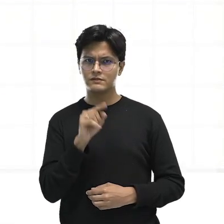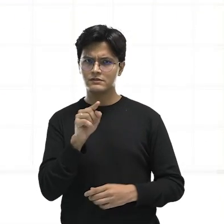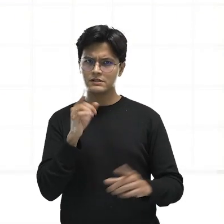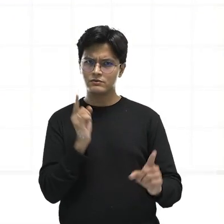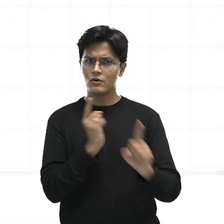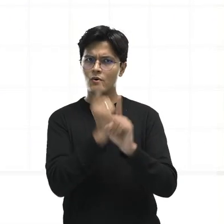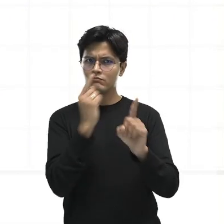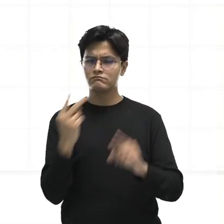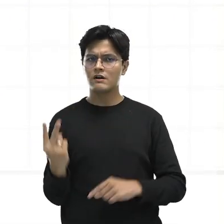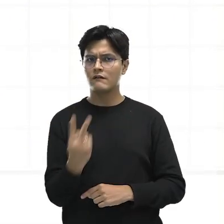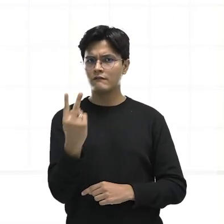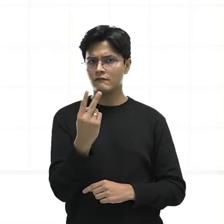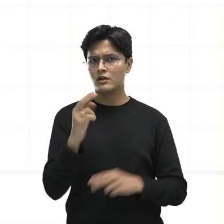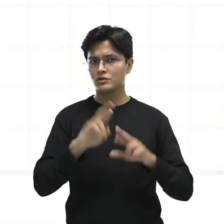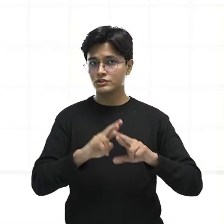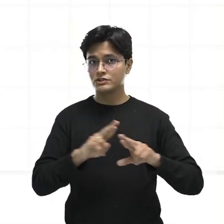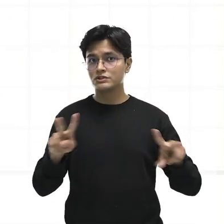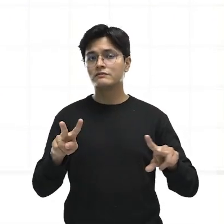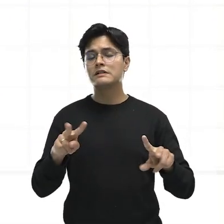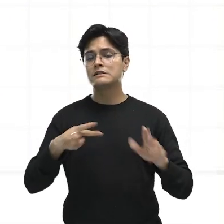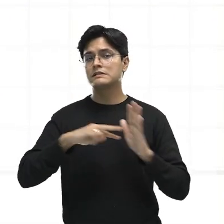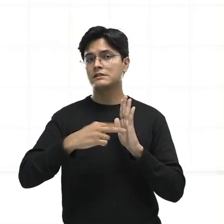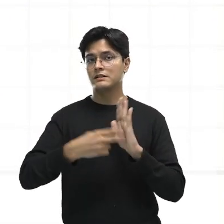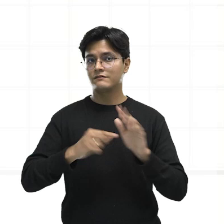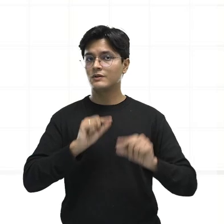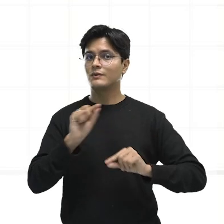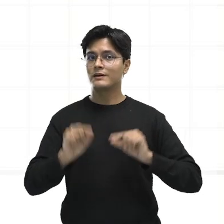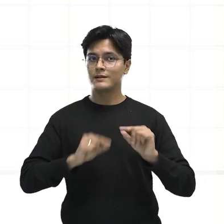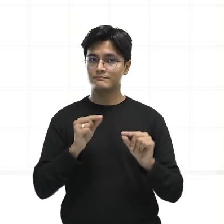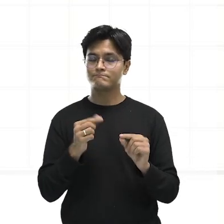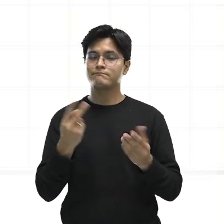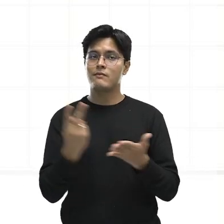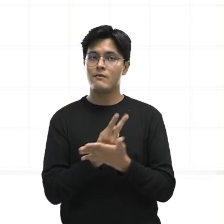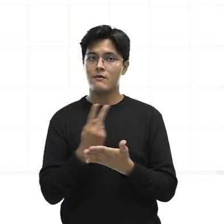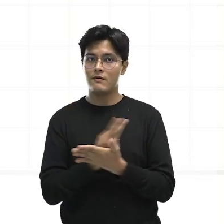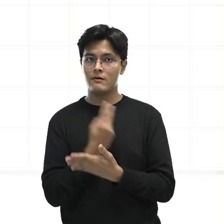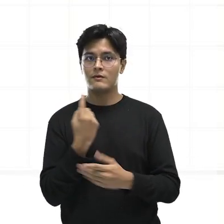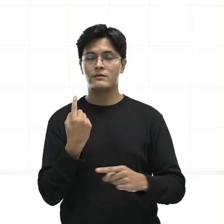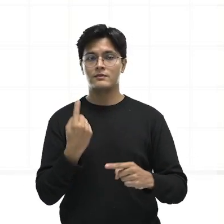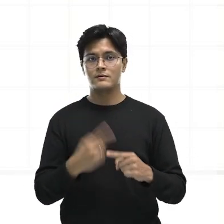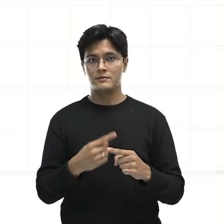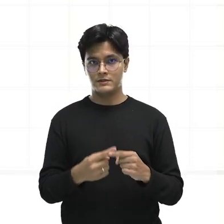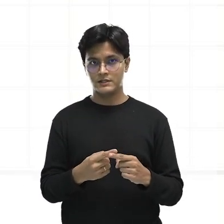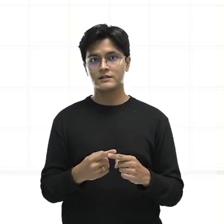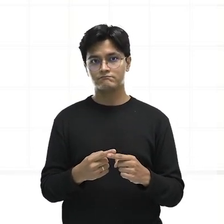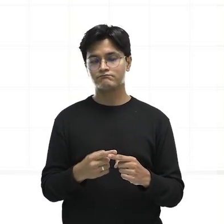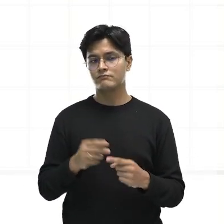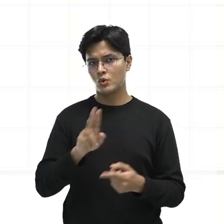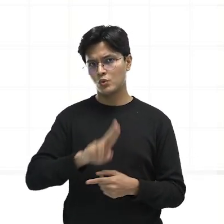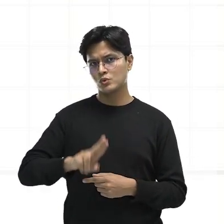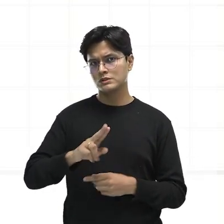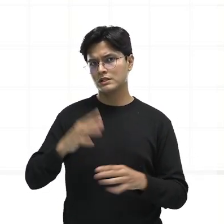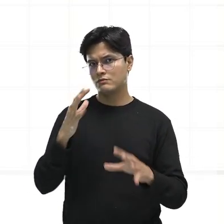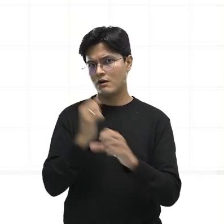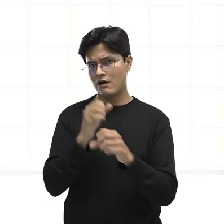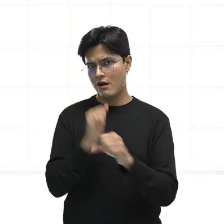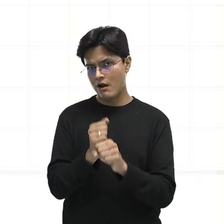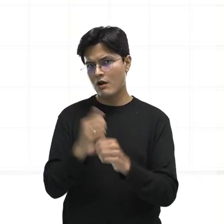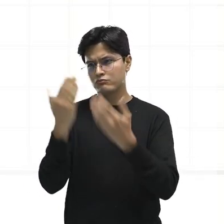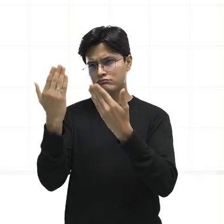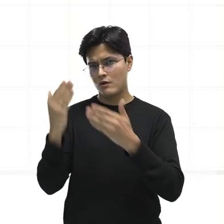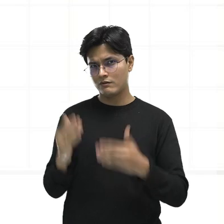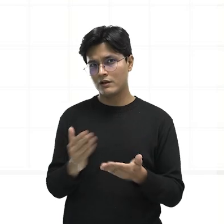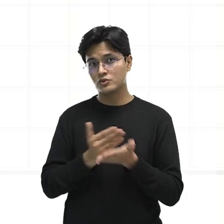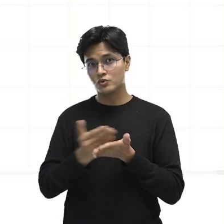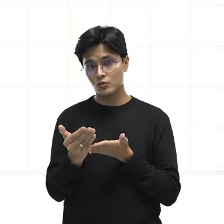diferente desse, você já sabe, né, que está errado. Por quê? Porque pela lógica, pela análise inicial que